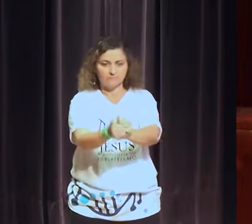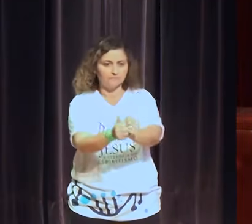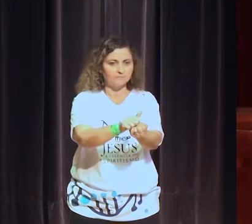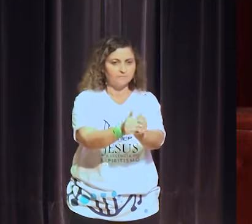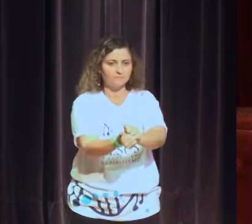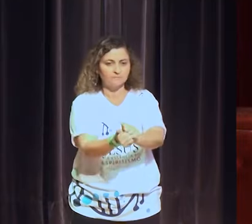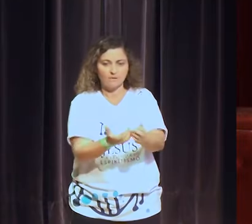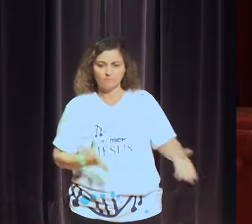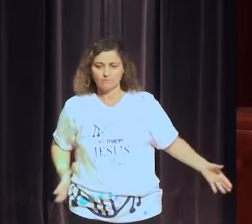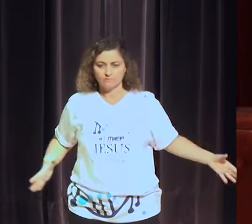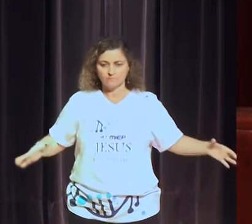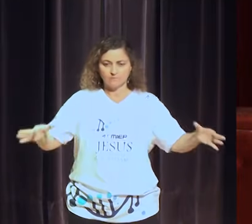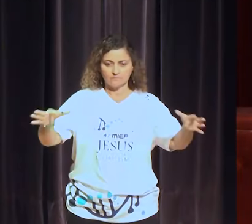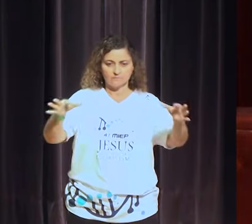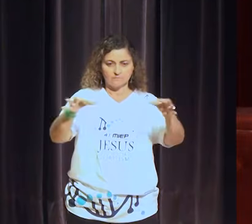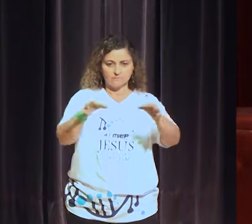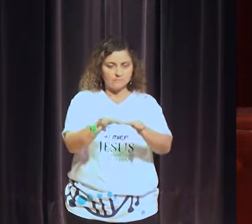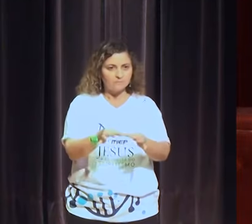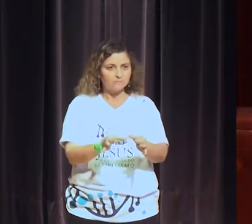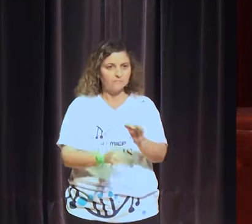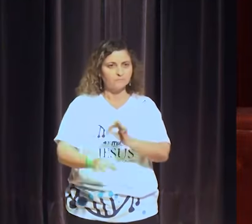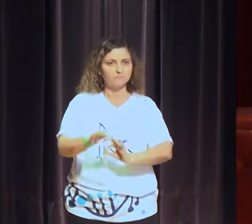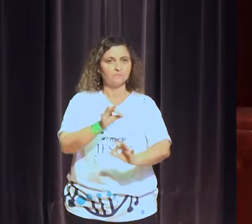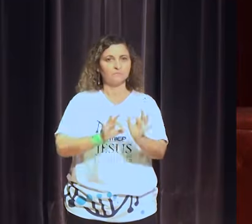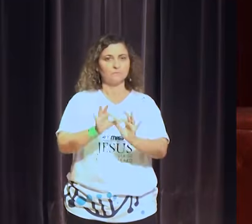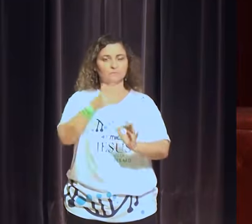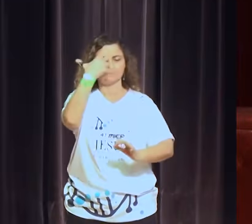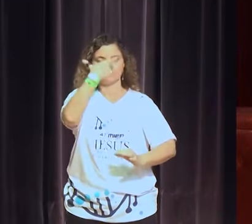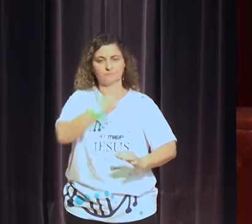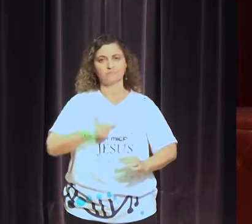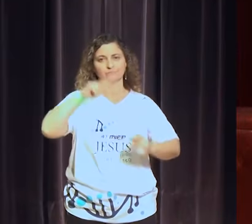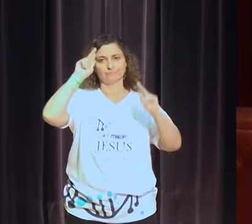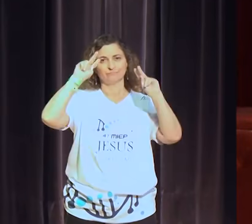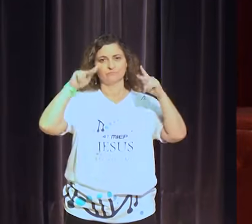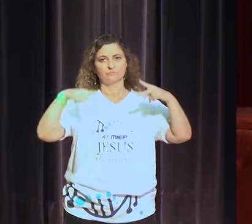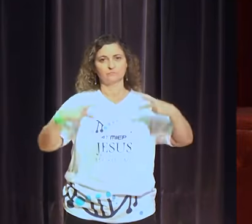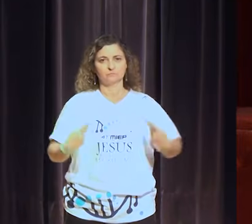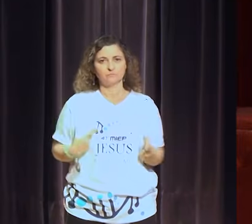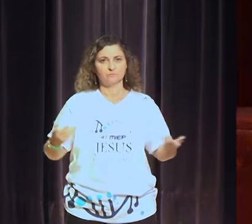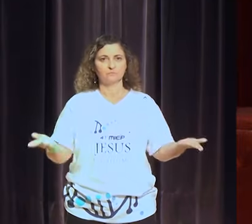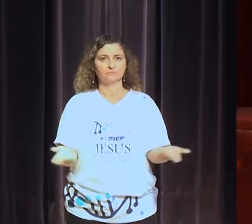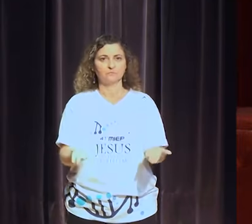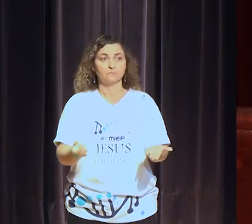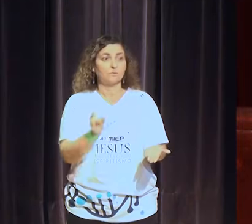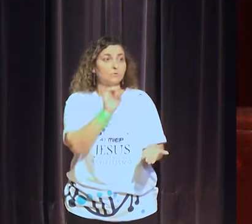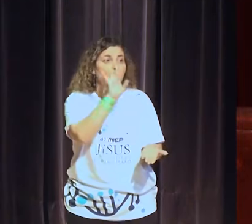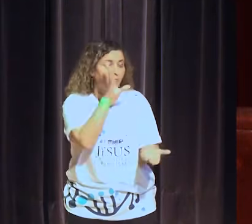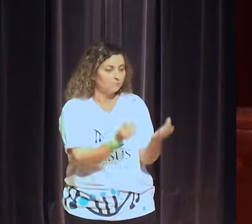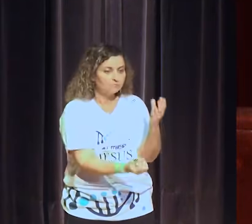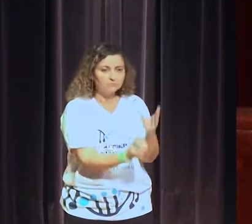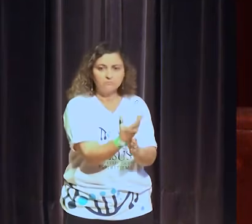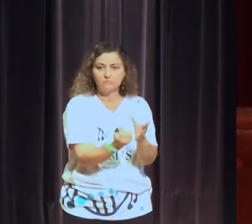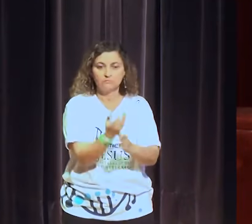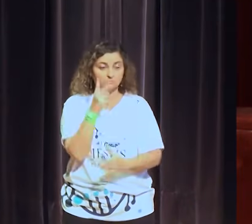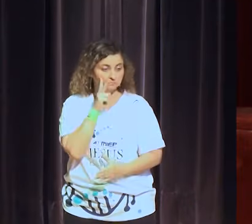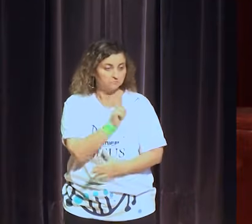confluindo para o surgimento do Homo sapiens. Então, eu estou olhando só o que está surgindo.